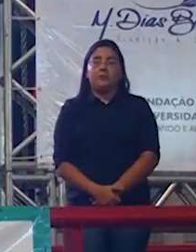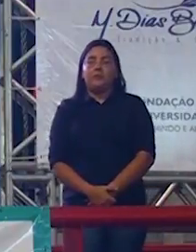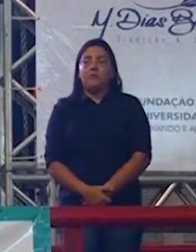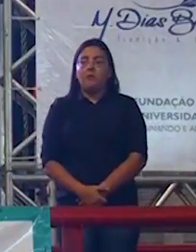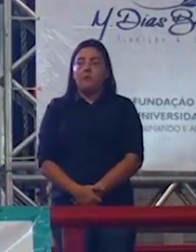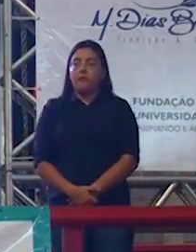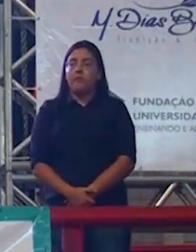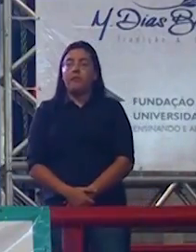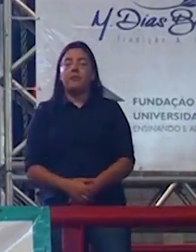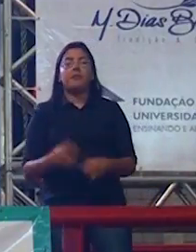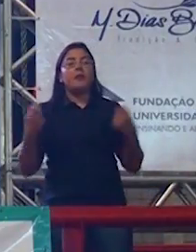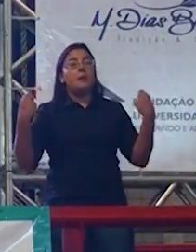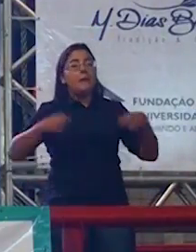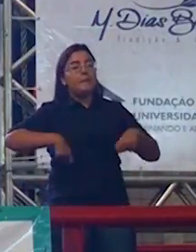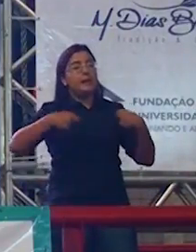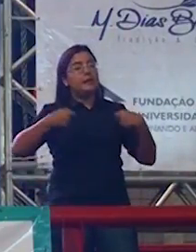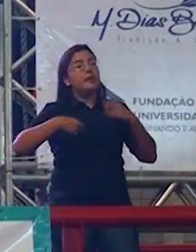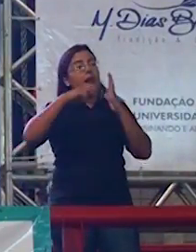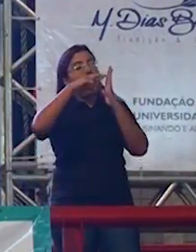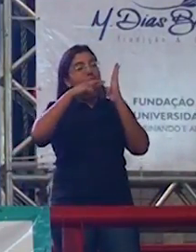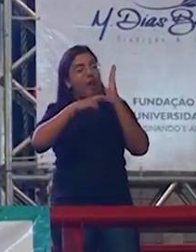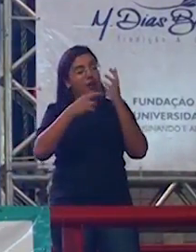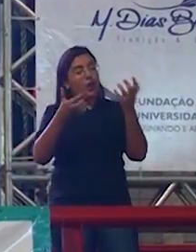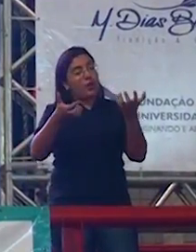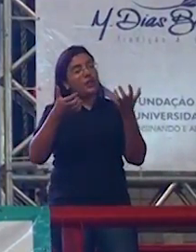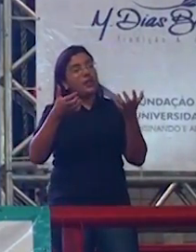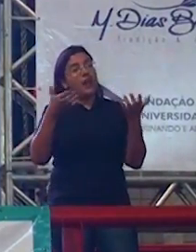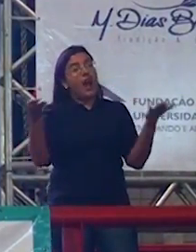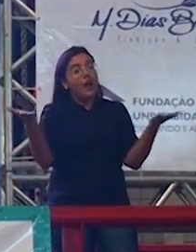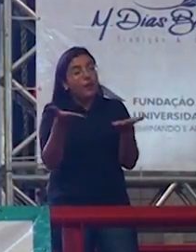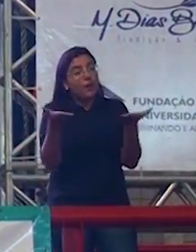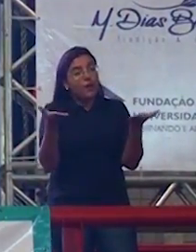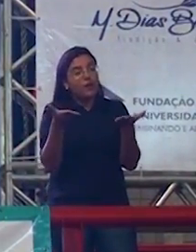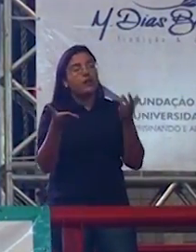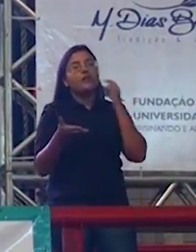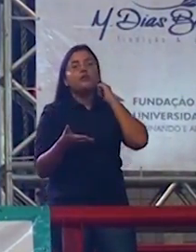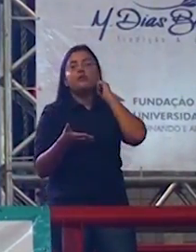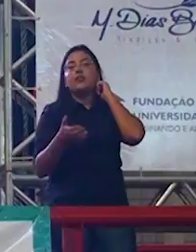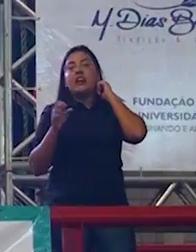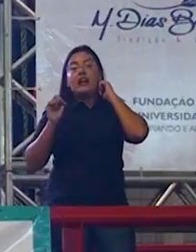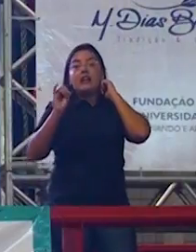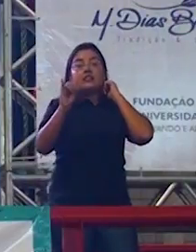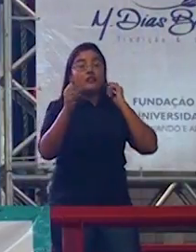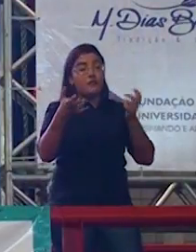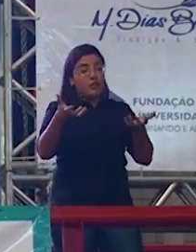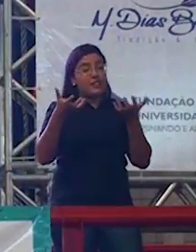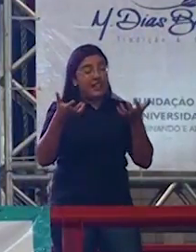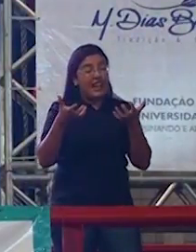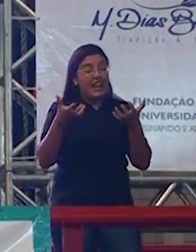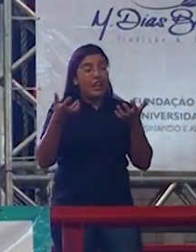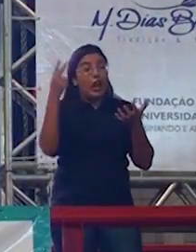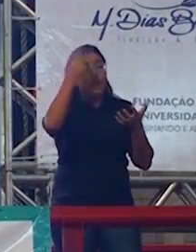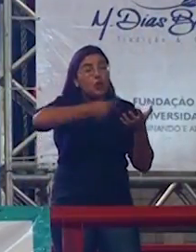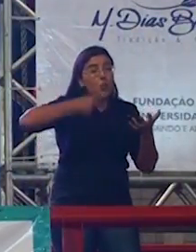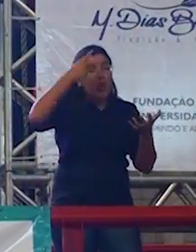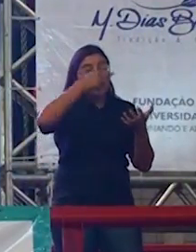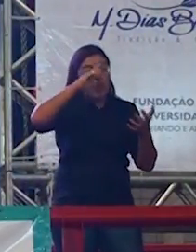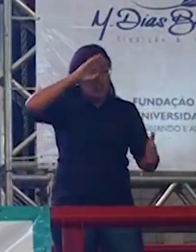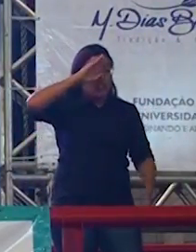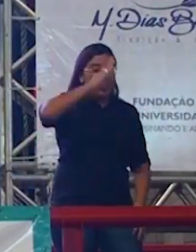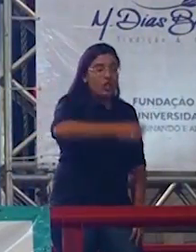ininterruptamente. Então, primeira regra que eu queria que você adotasse a partir de hoje: se você for estudar 2